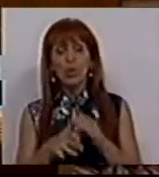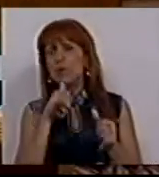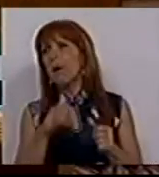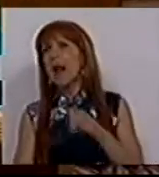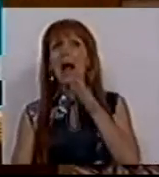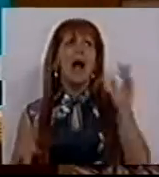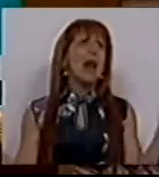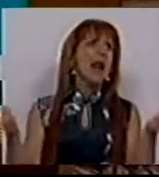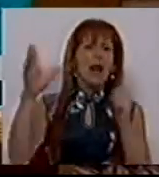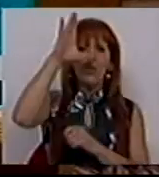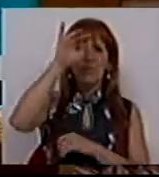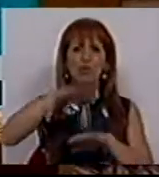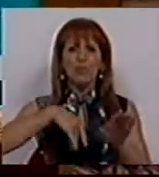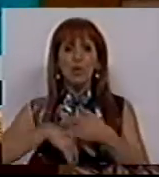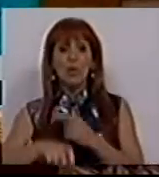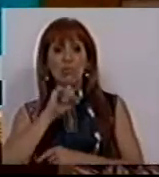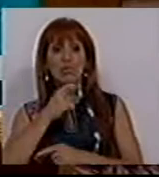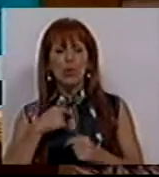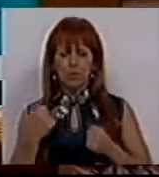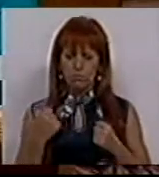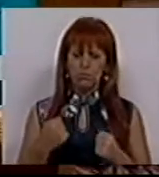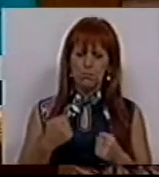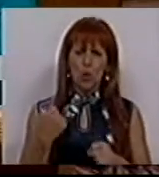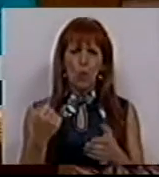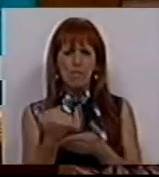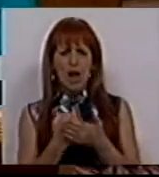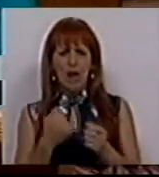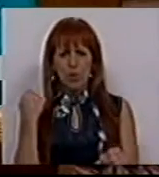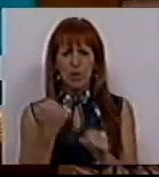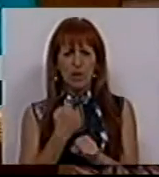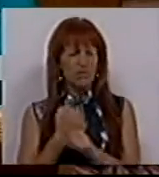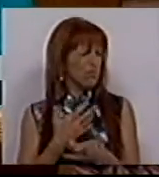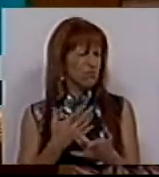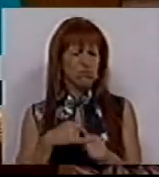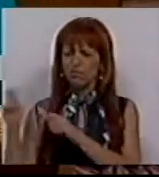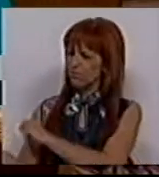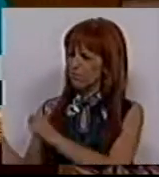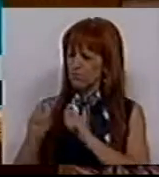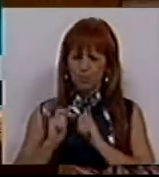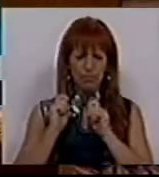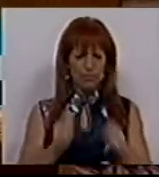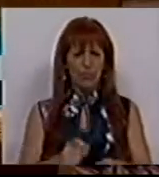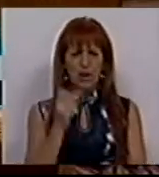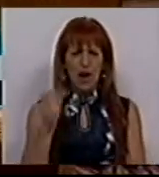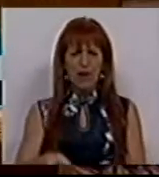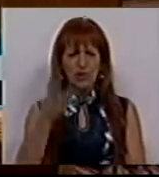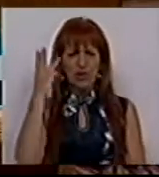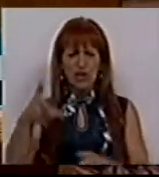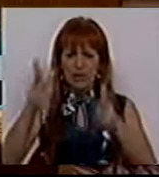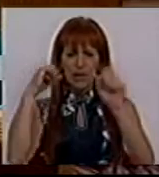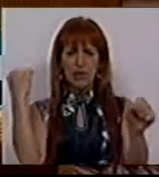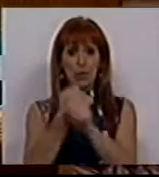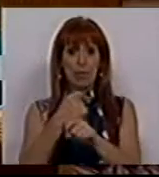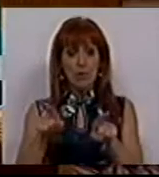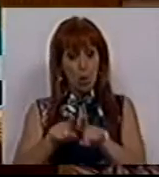e proclamações do governo sobre a suposta rigidez do mercado de trabalho, o legado de 3 anos de liberalização laboral é